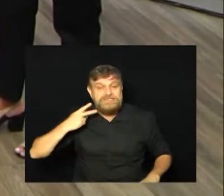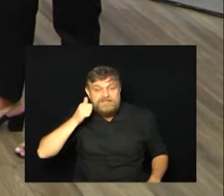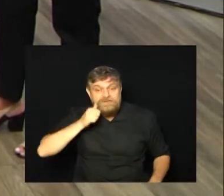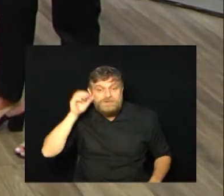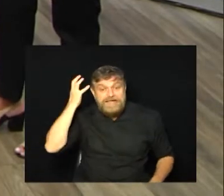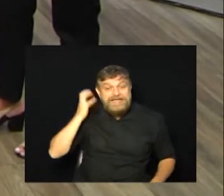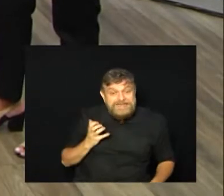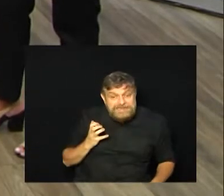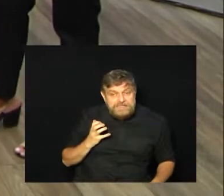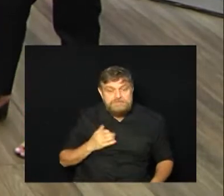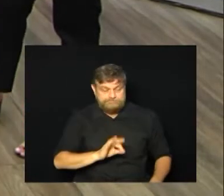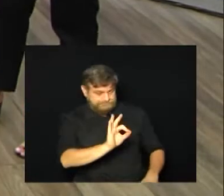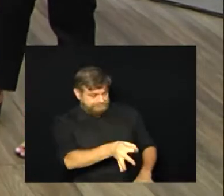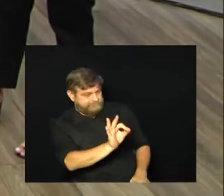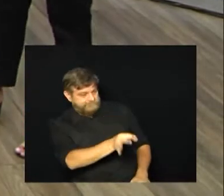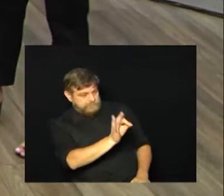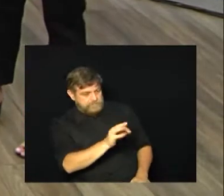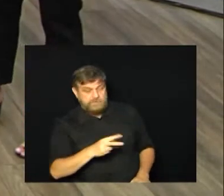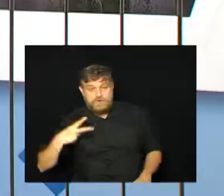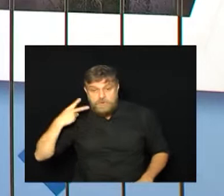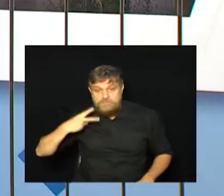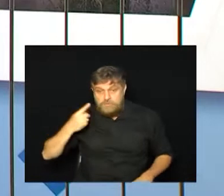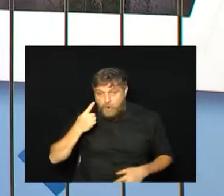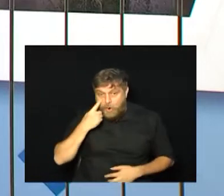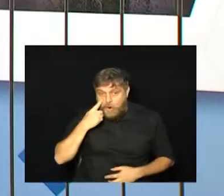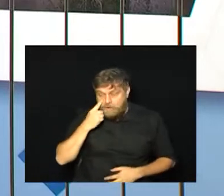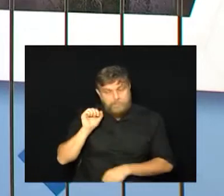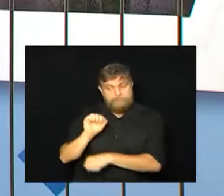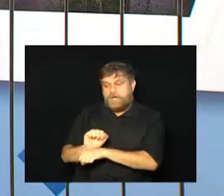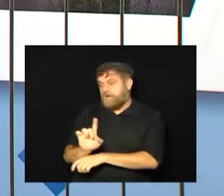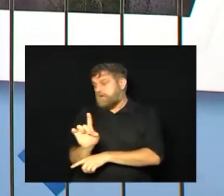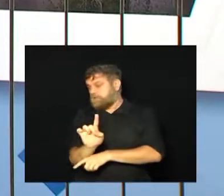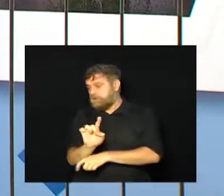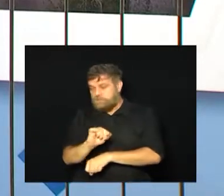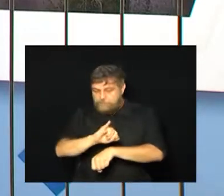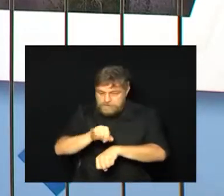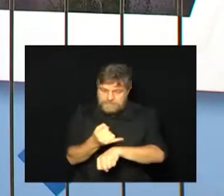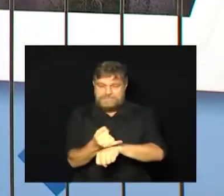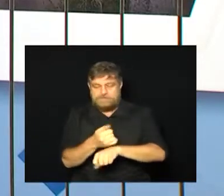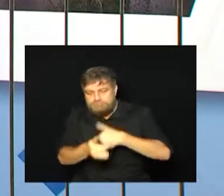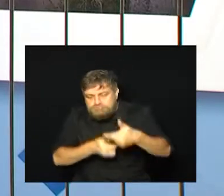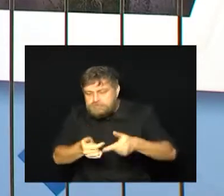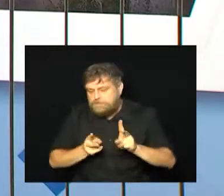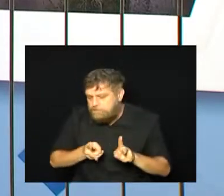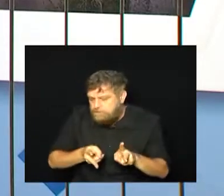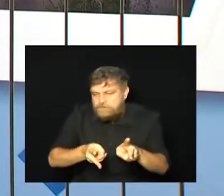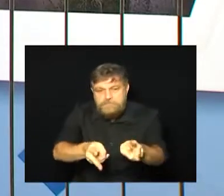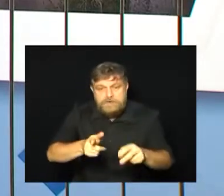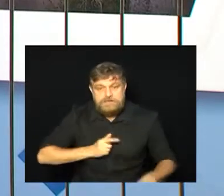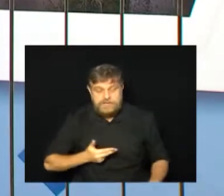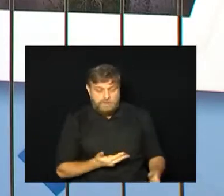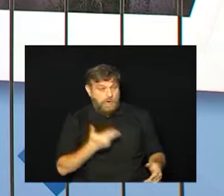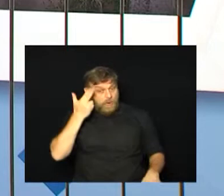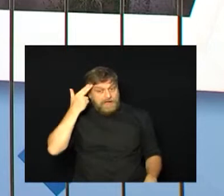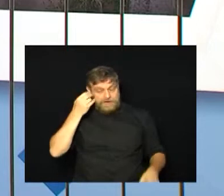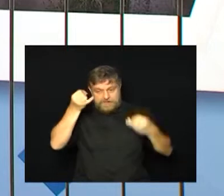Guida Calisto. Exatamente, Gabriel. Os vereadores, olha só, não param. A gente está em janeiro, mas eles continuam trabalhando com tudo. E como o Gabriel disse, a gente